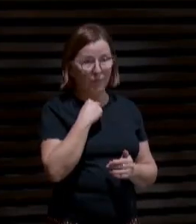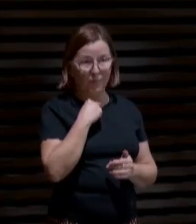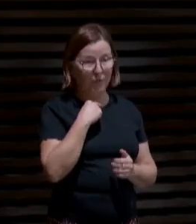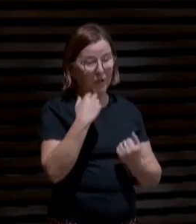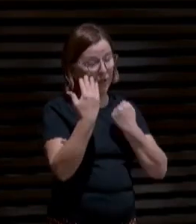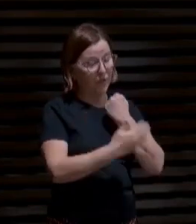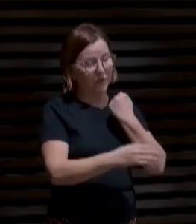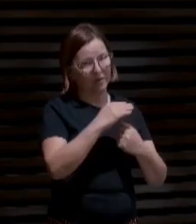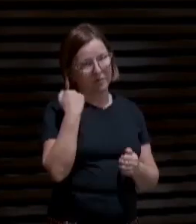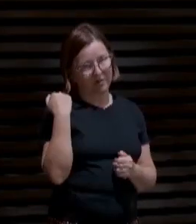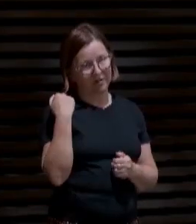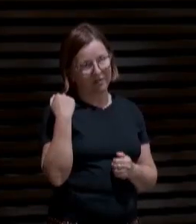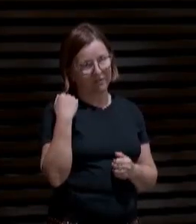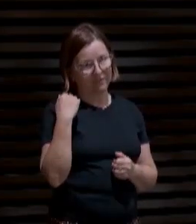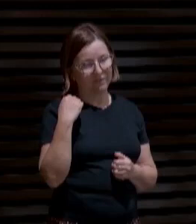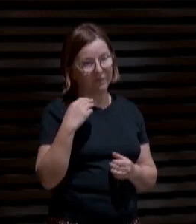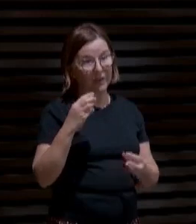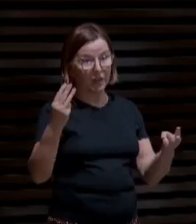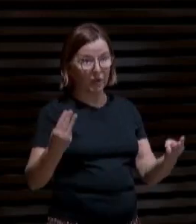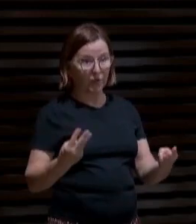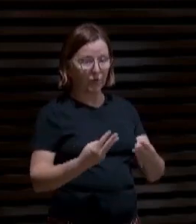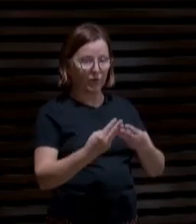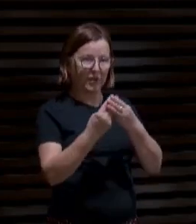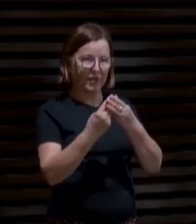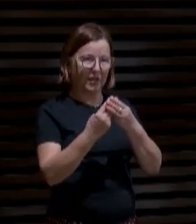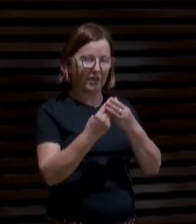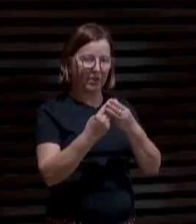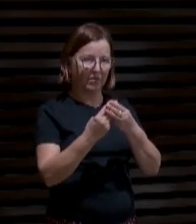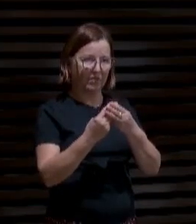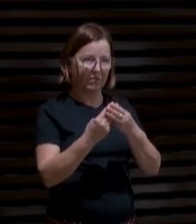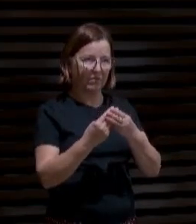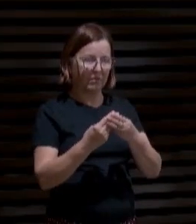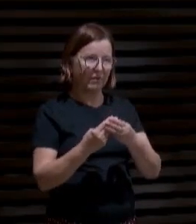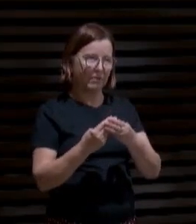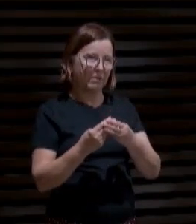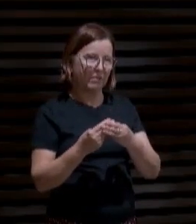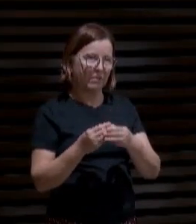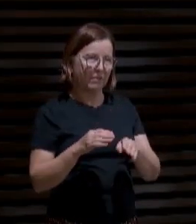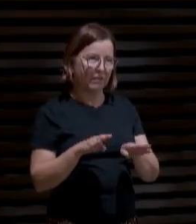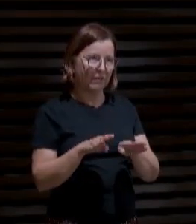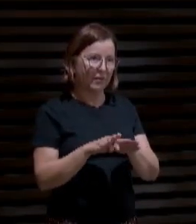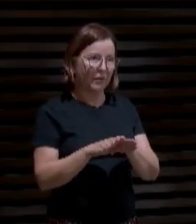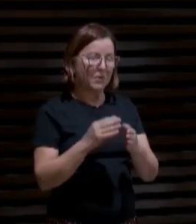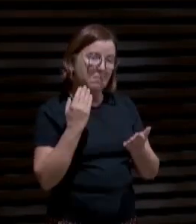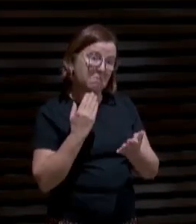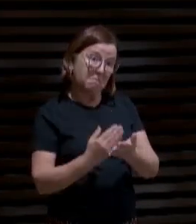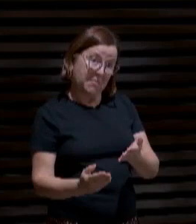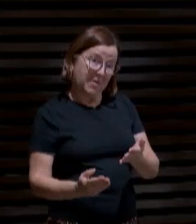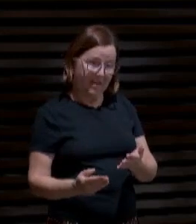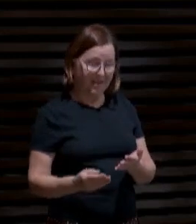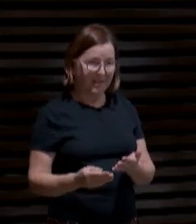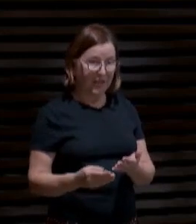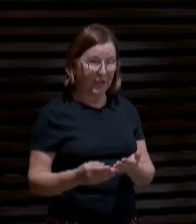também tinham perdido no primeiro século a condição de executar a sentença de morte. Eles não